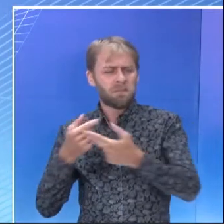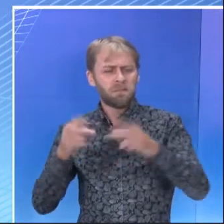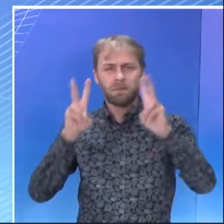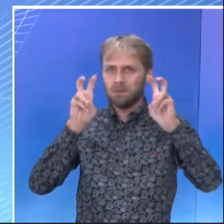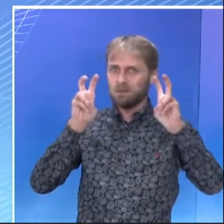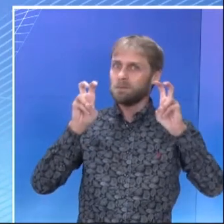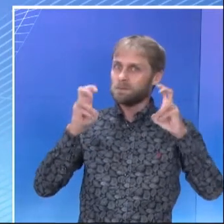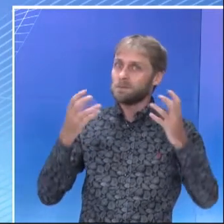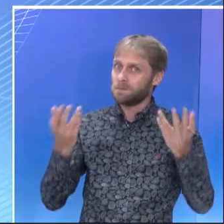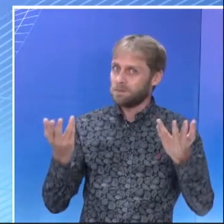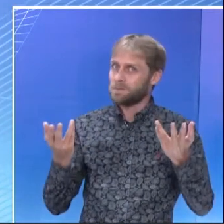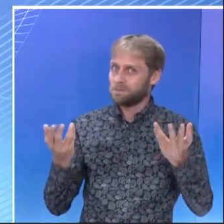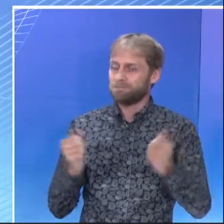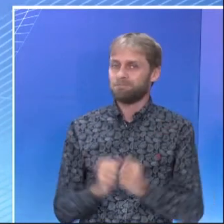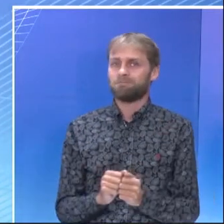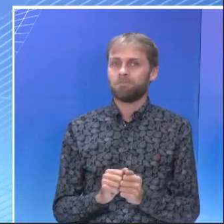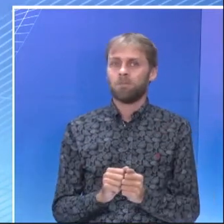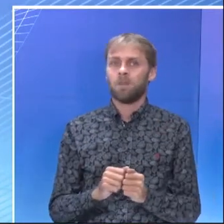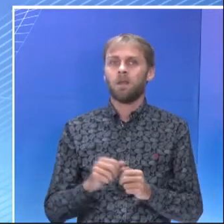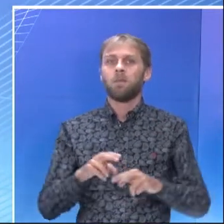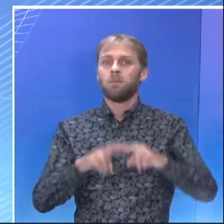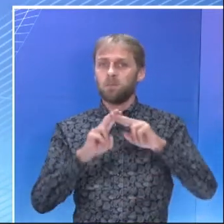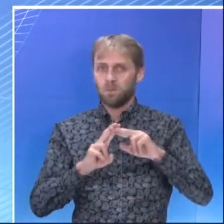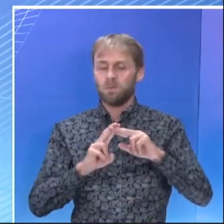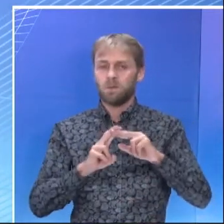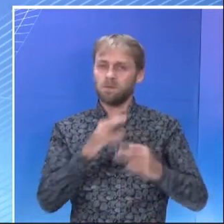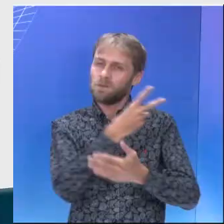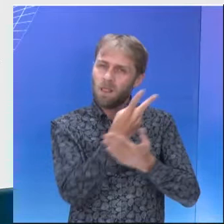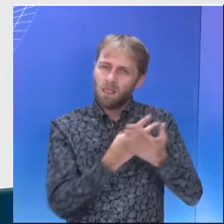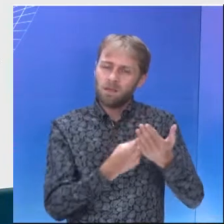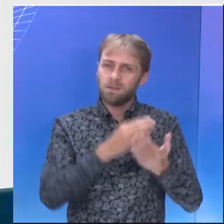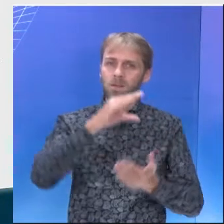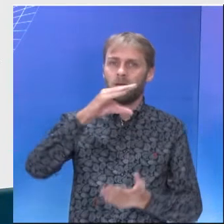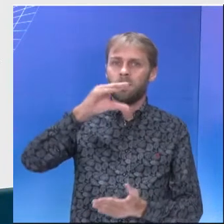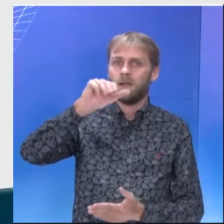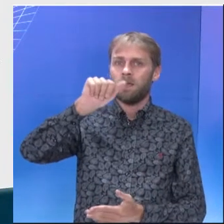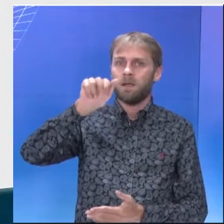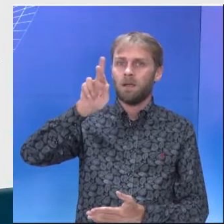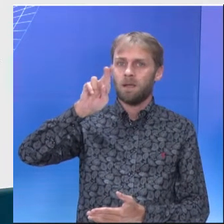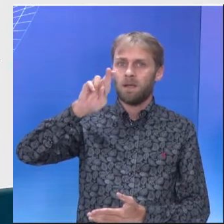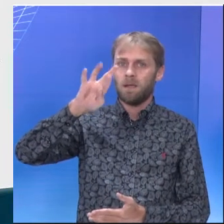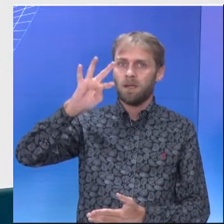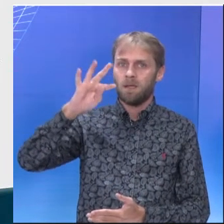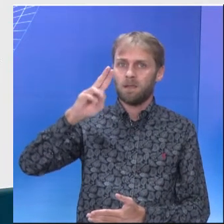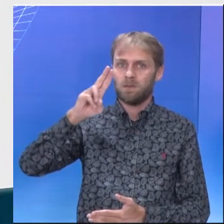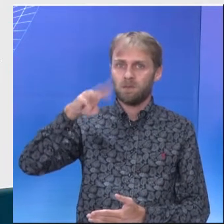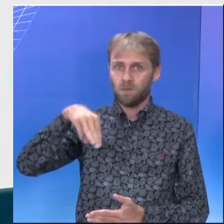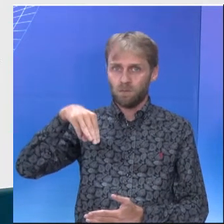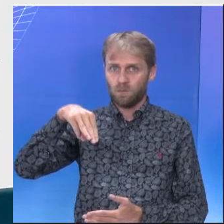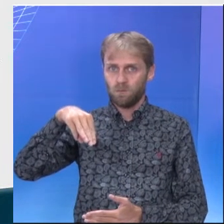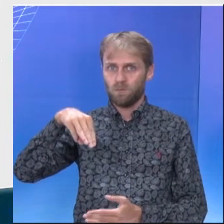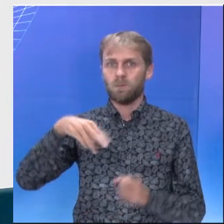assunto, né? Para isso que são usados os cartoons. Aqui